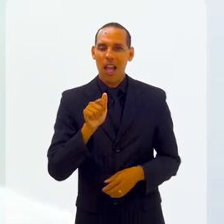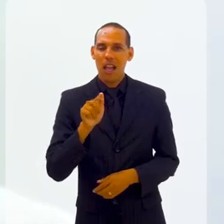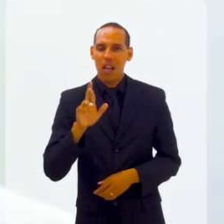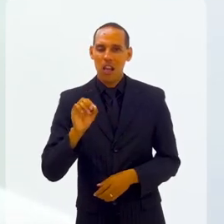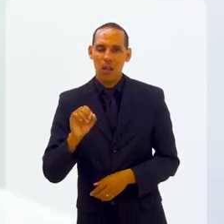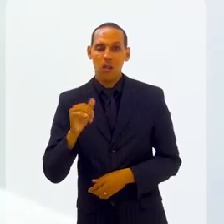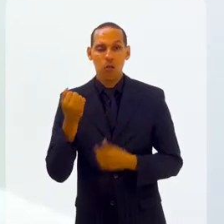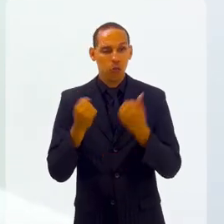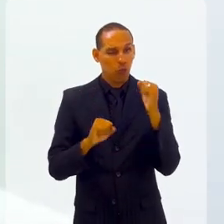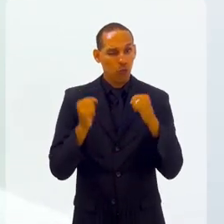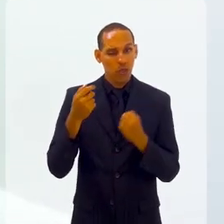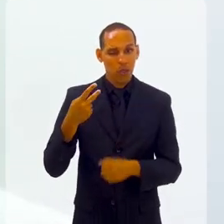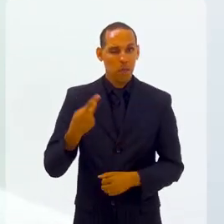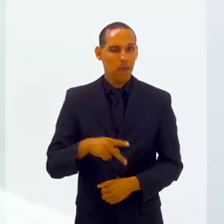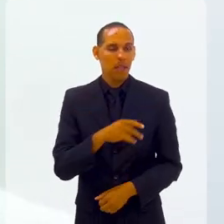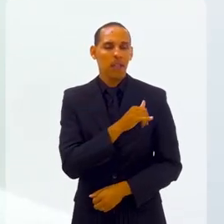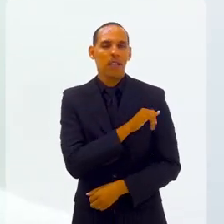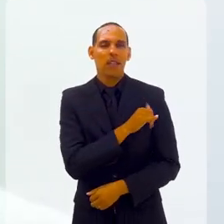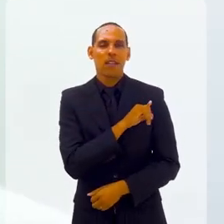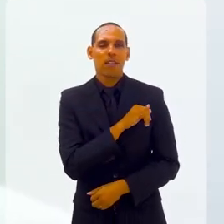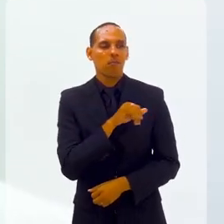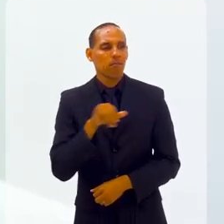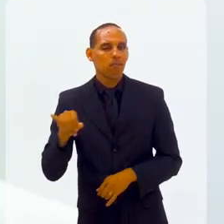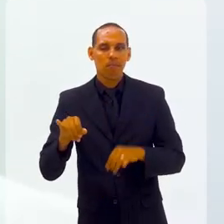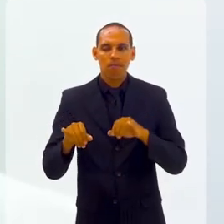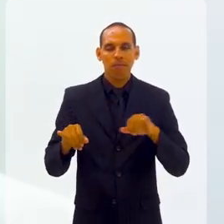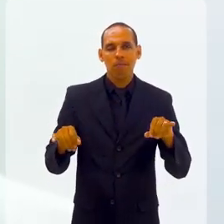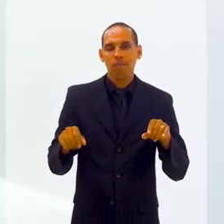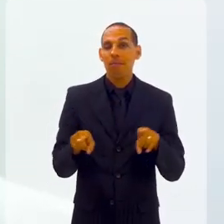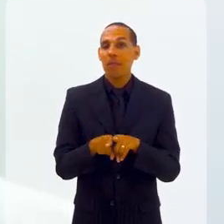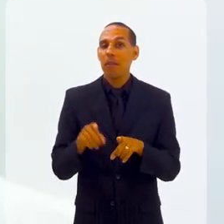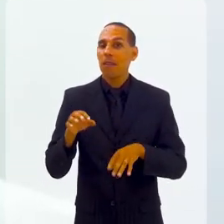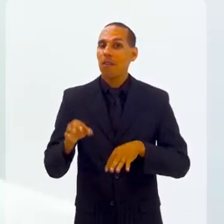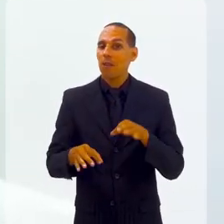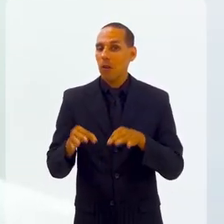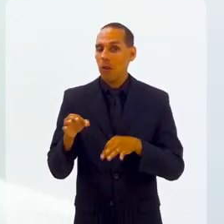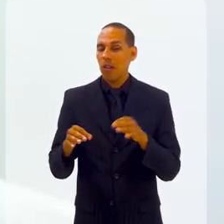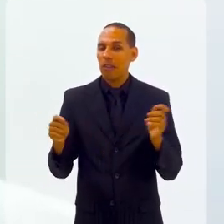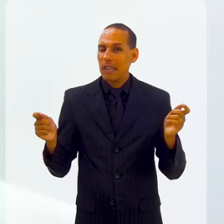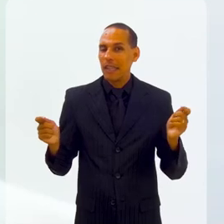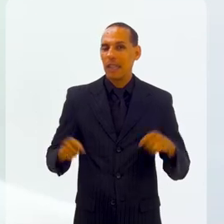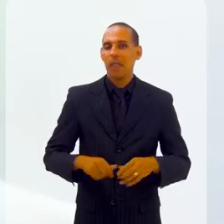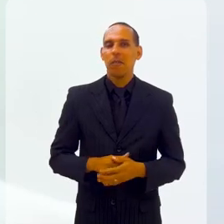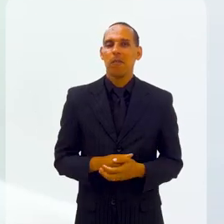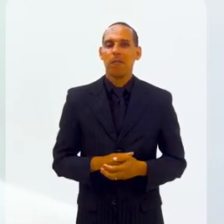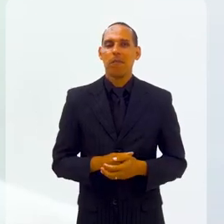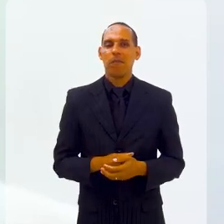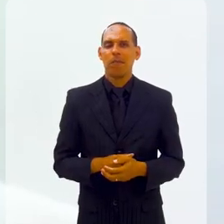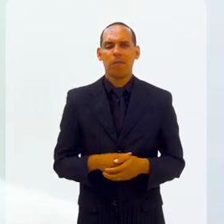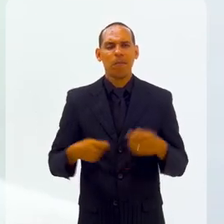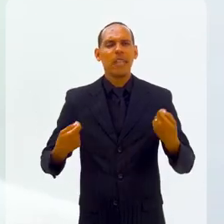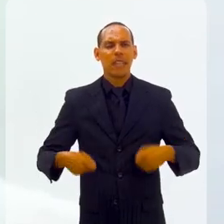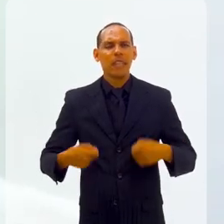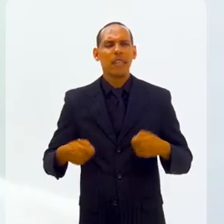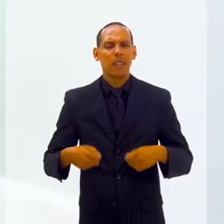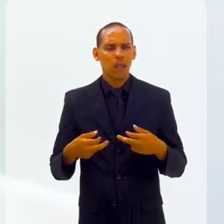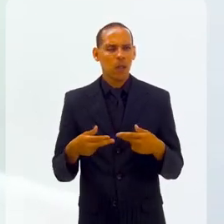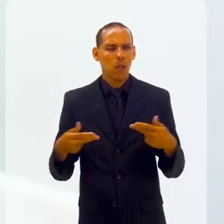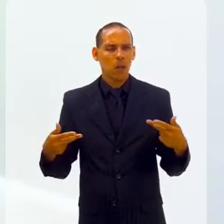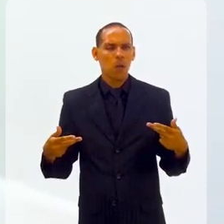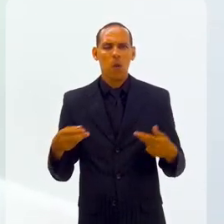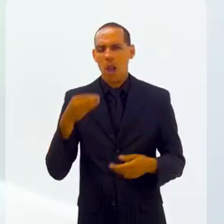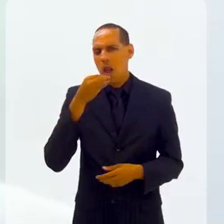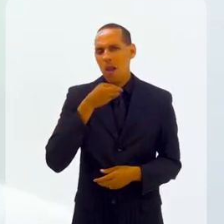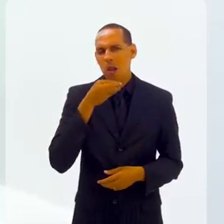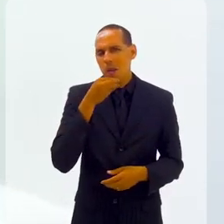Agroindustrial de alimentos do Estado do Rio de Janeiro e além disso o fórum possibilita também que as